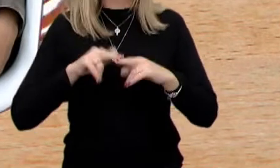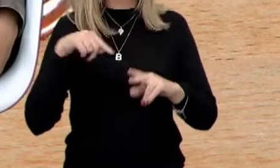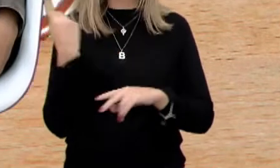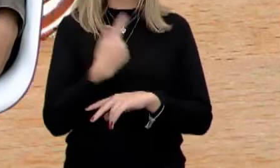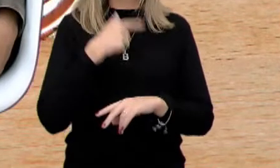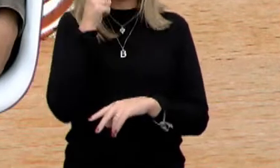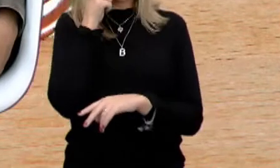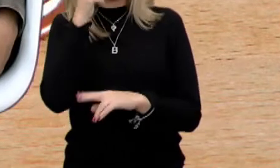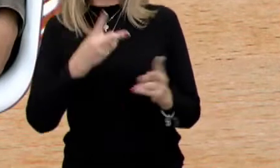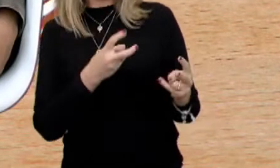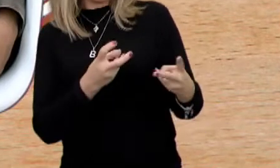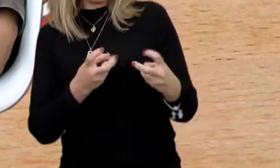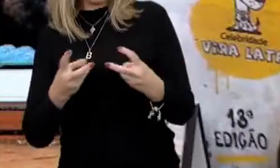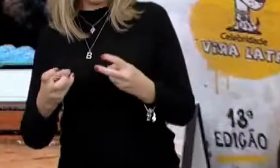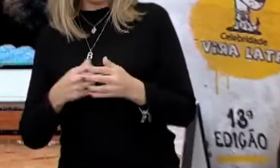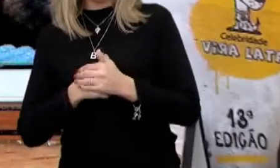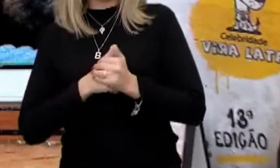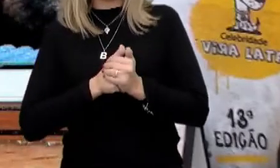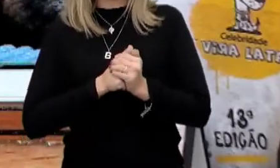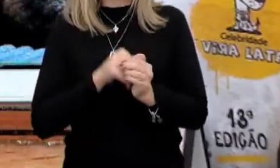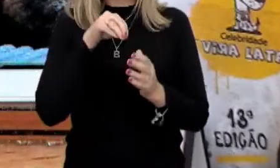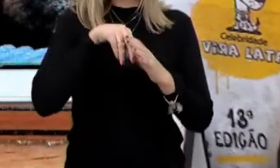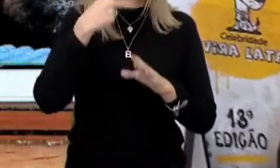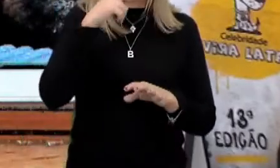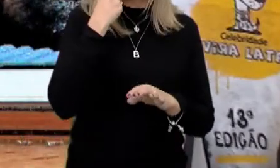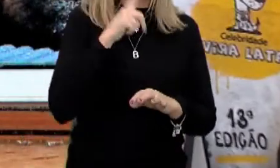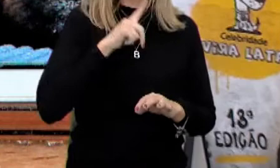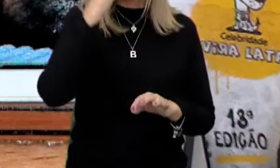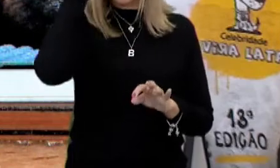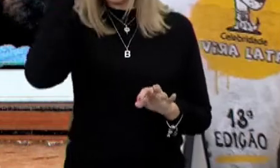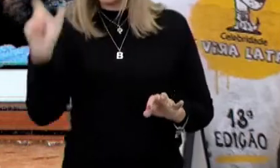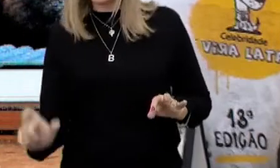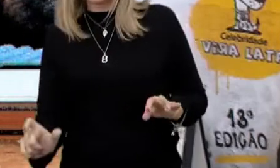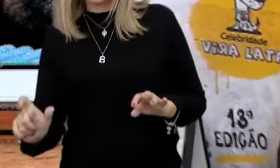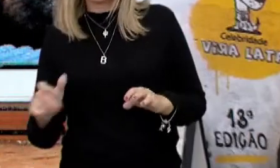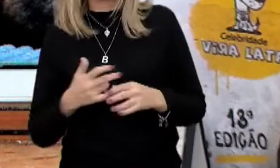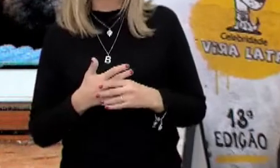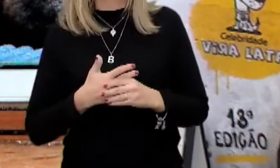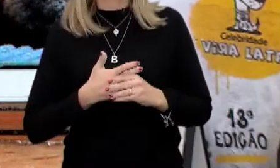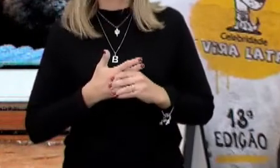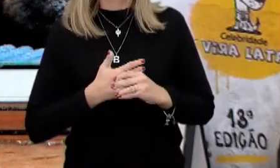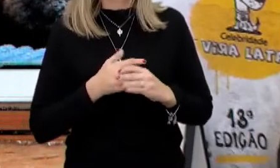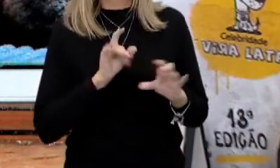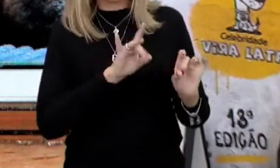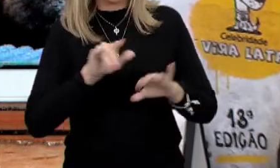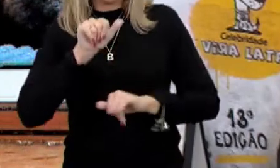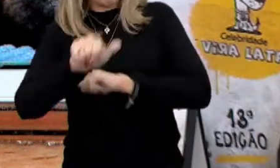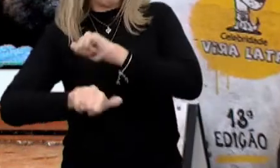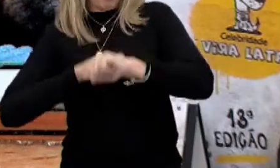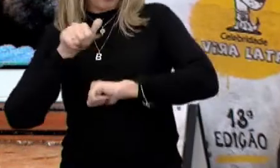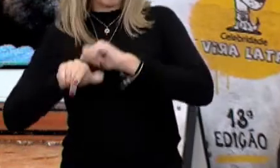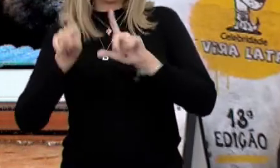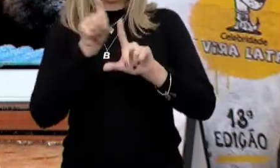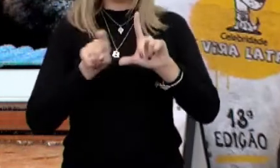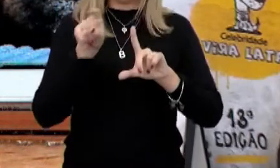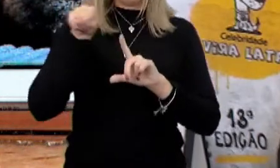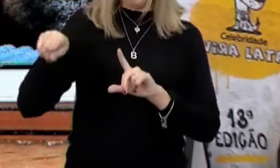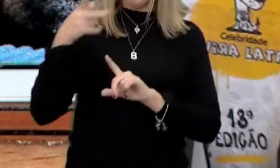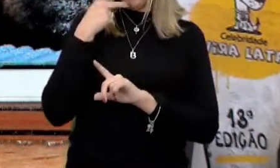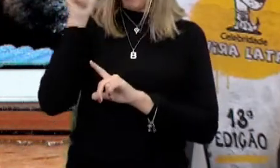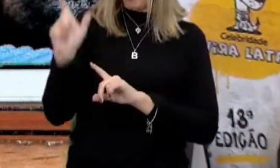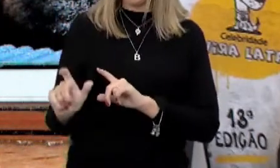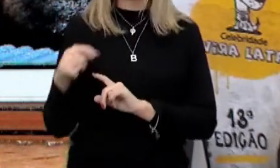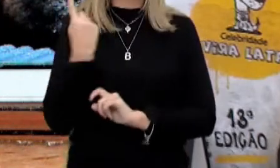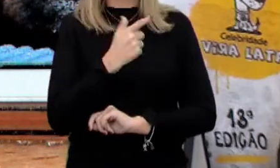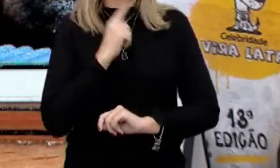percebe que dentro da sua fala a gente tem uma persona. Então, né, em cada uma dessas plataformas digitais aí que a Luli citou, que nós